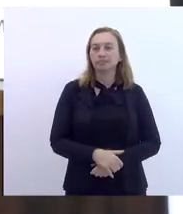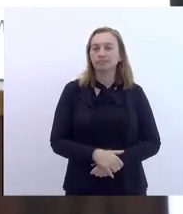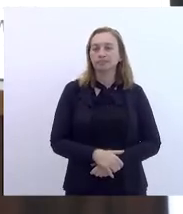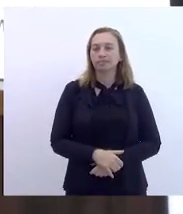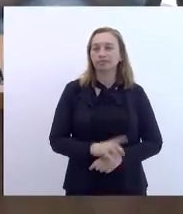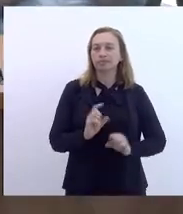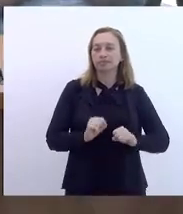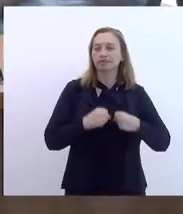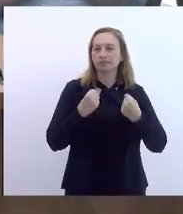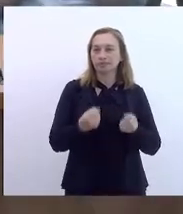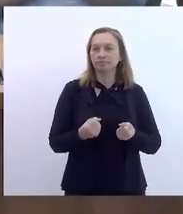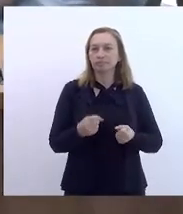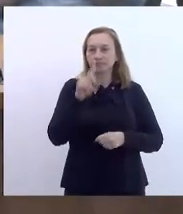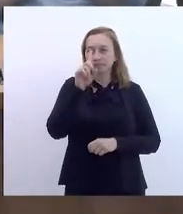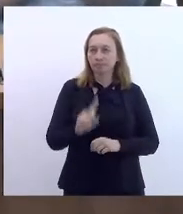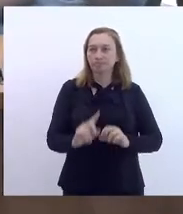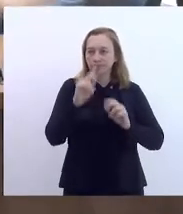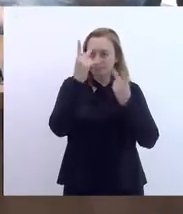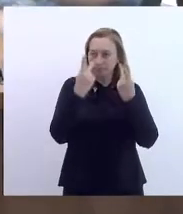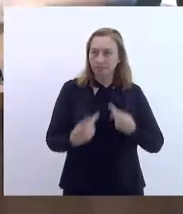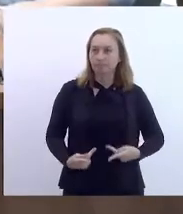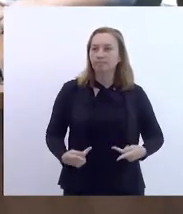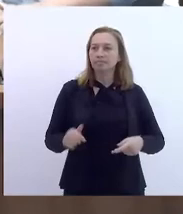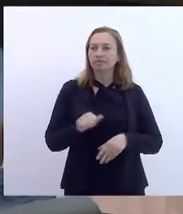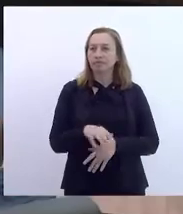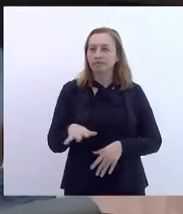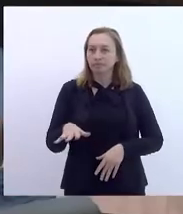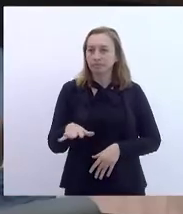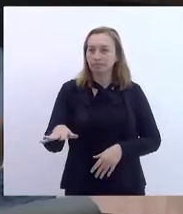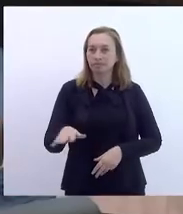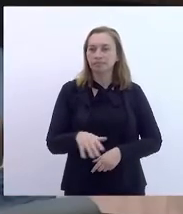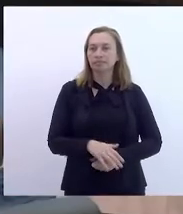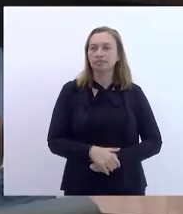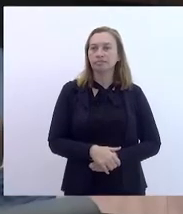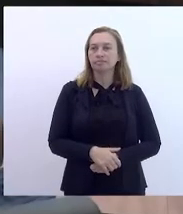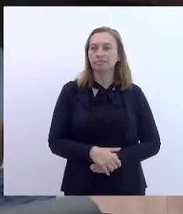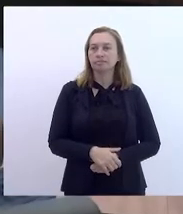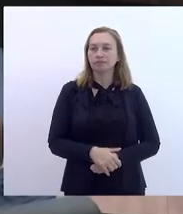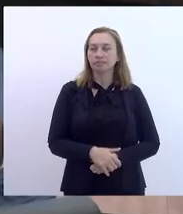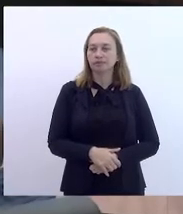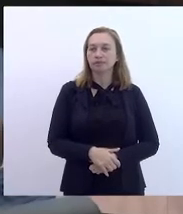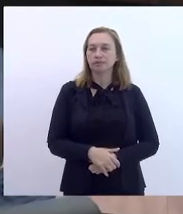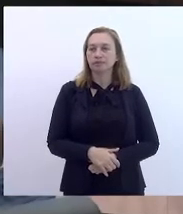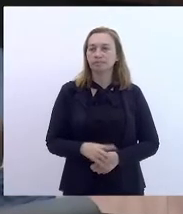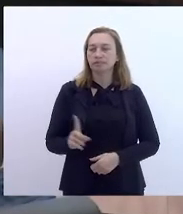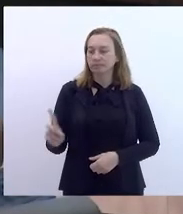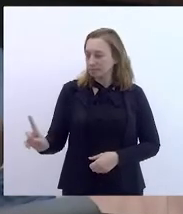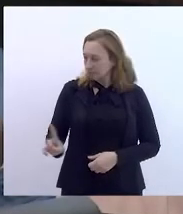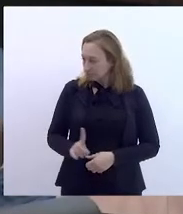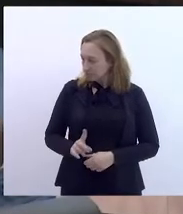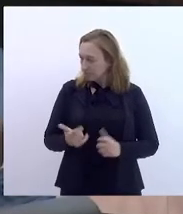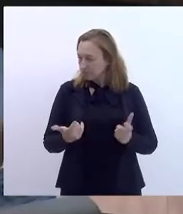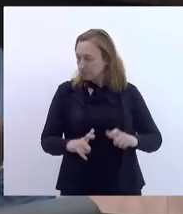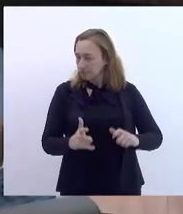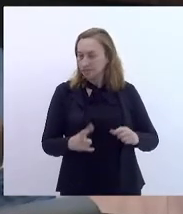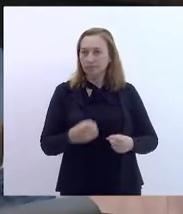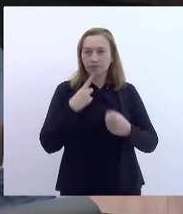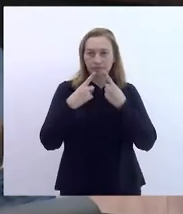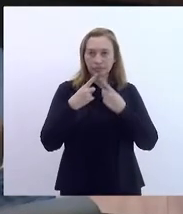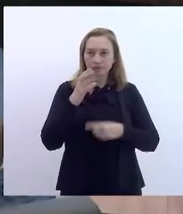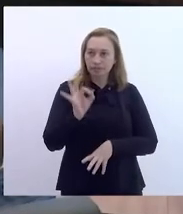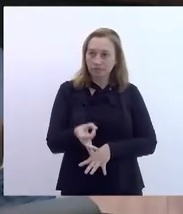defensora dos Direitos Humanos de favelada oi vem aqui por favor para esses passos que esse debate